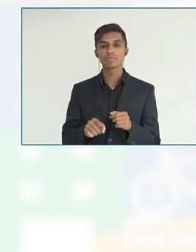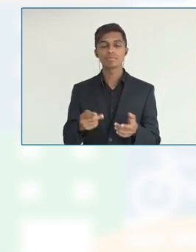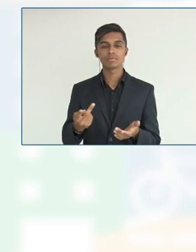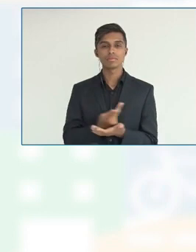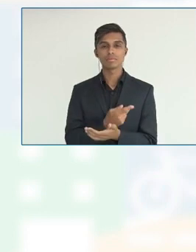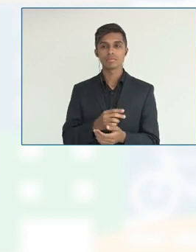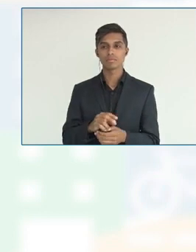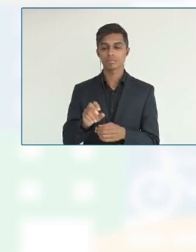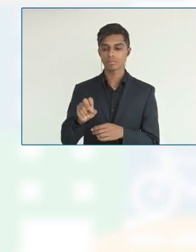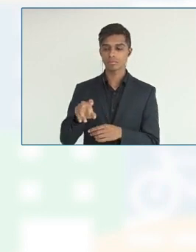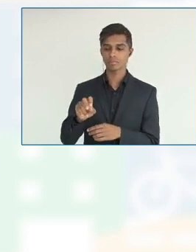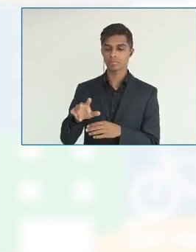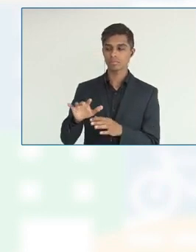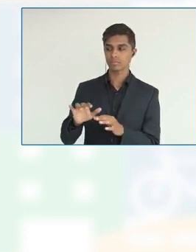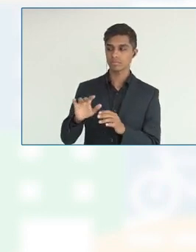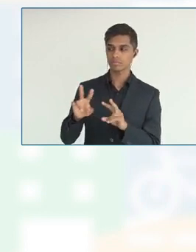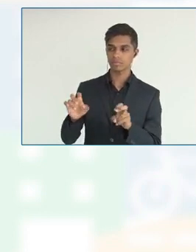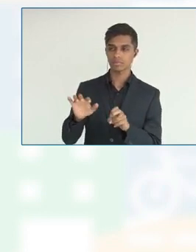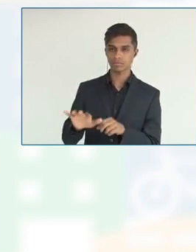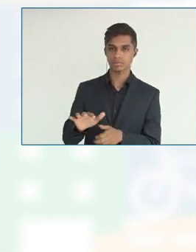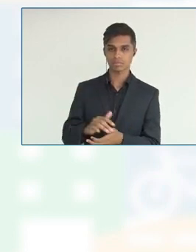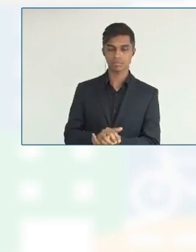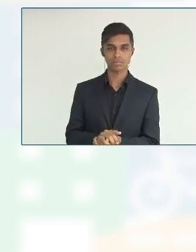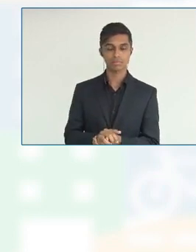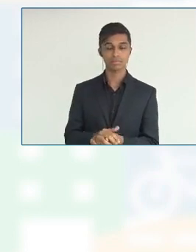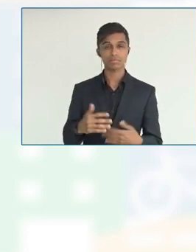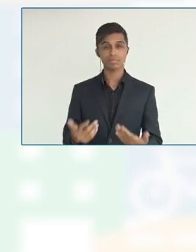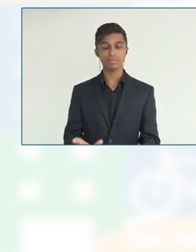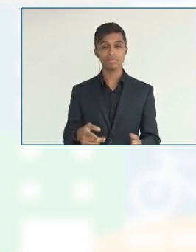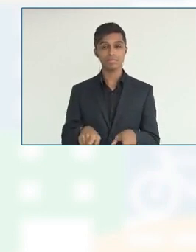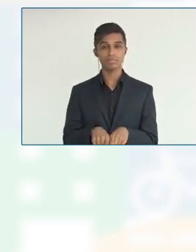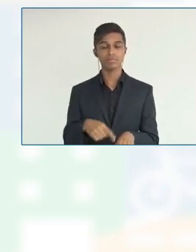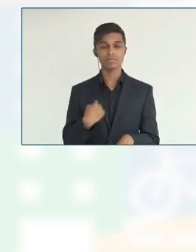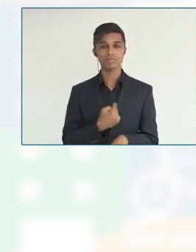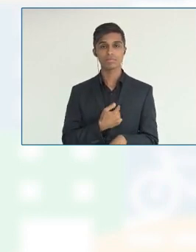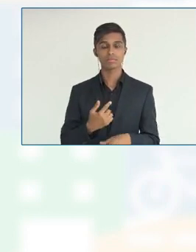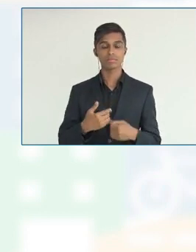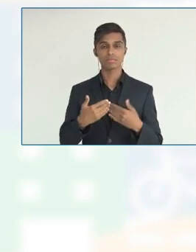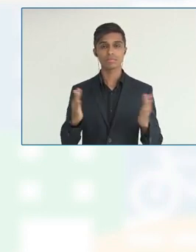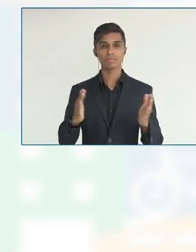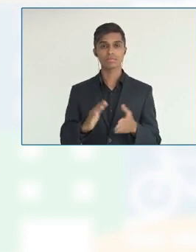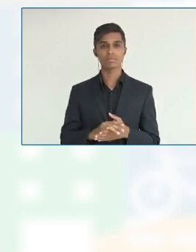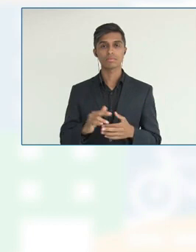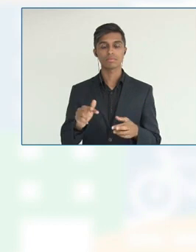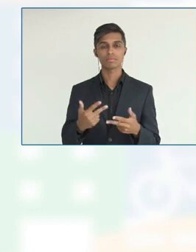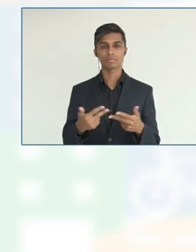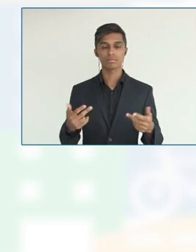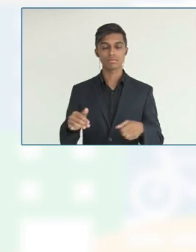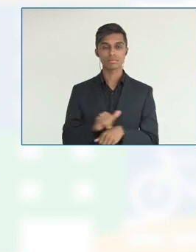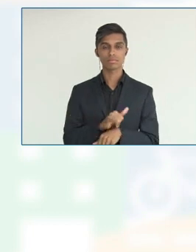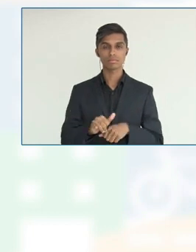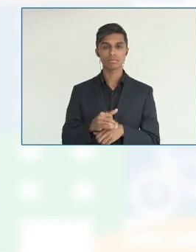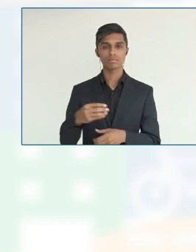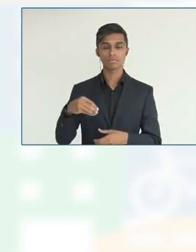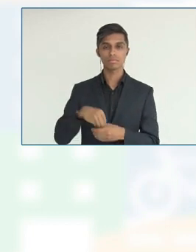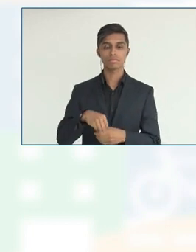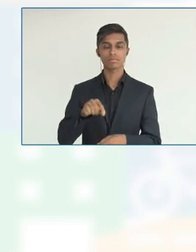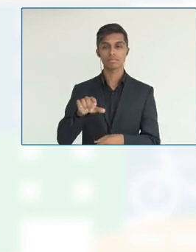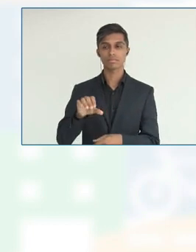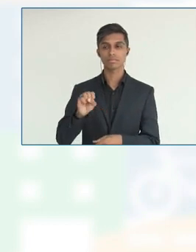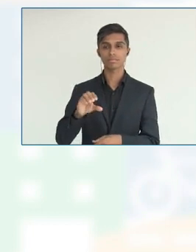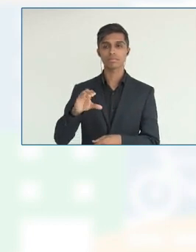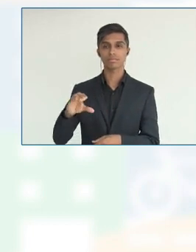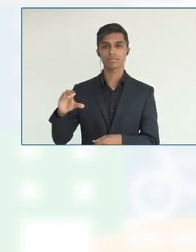exposições tóxicas. E também nós temos aberto o campo de práticas, né, tanto no CCI quanto